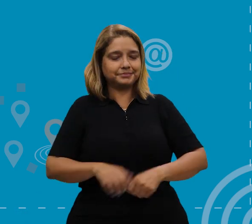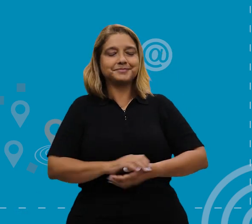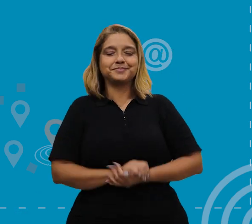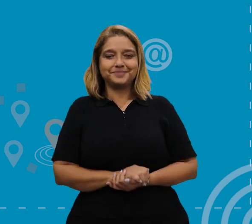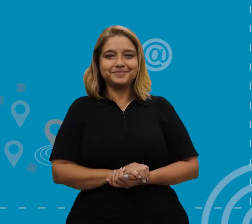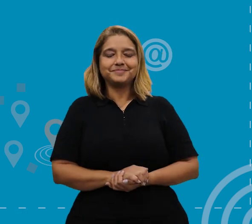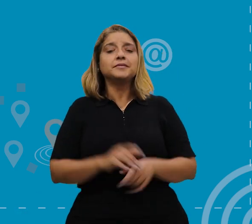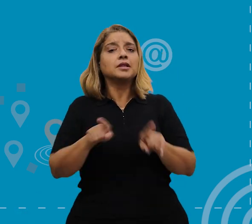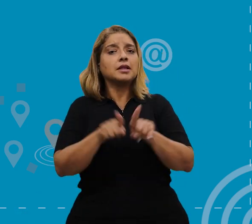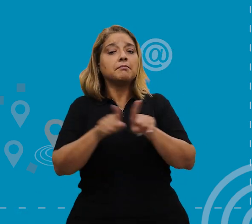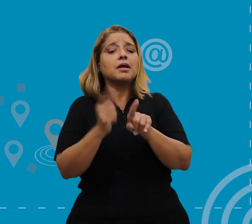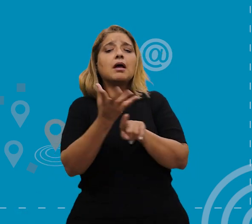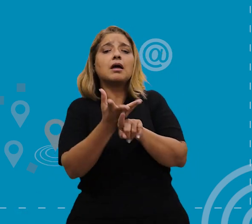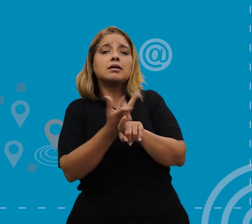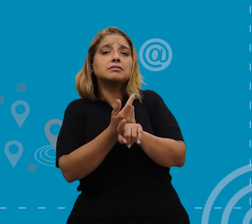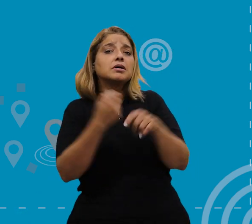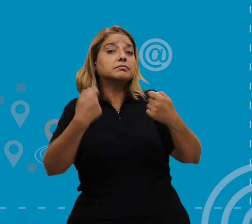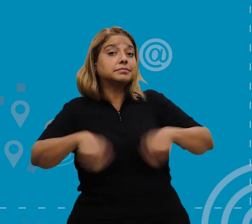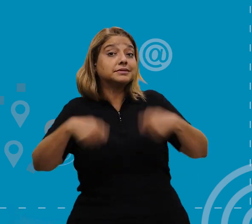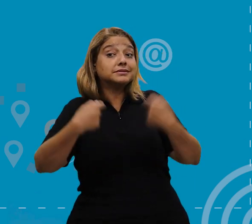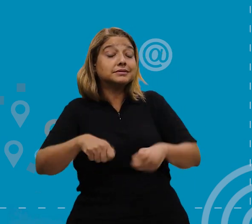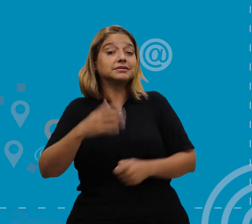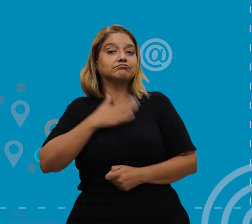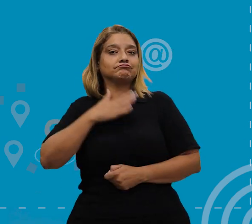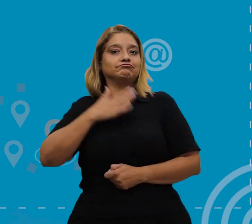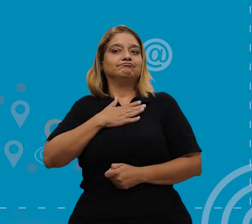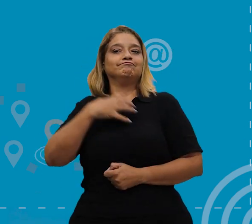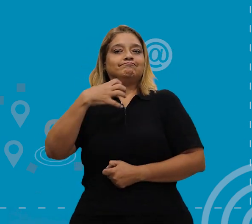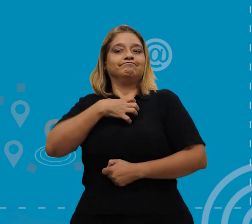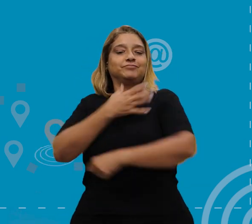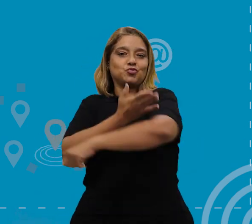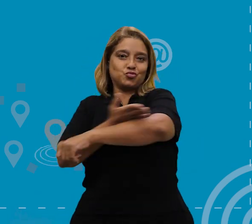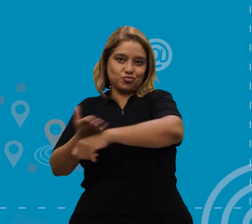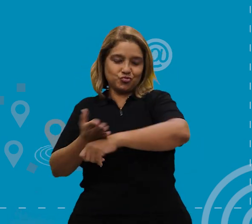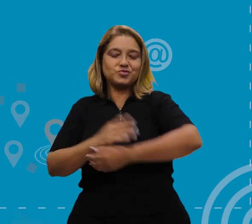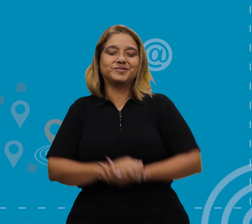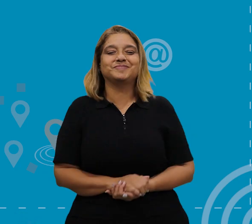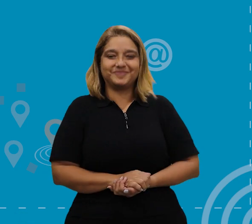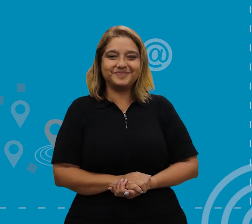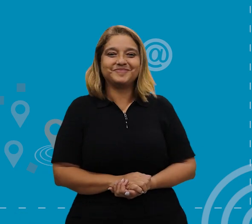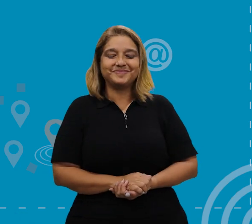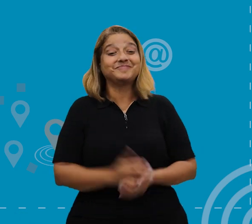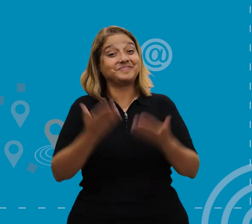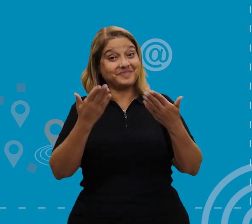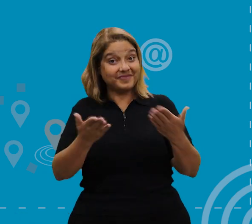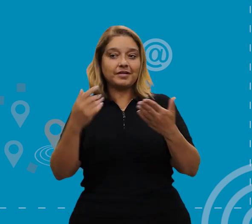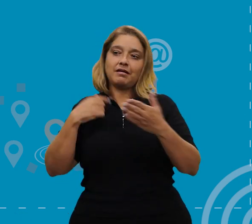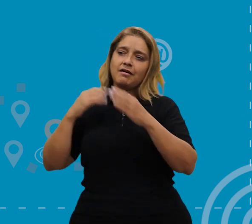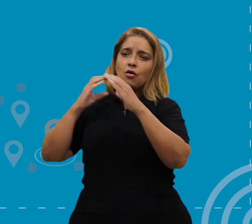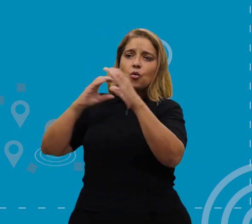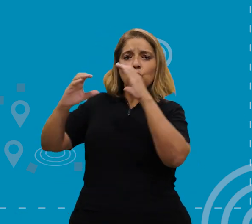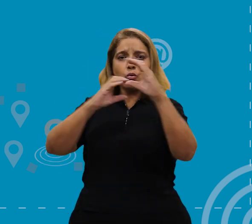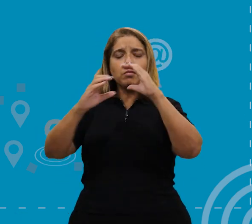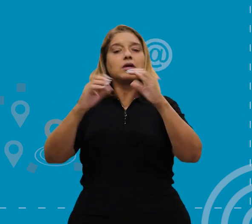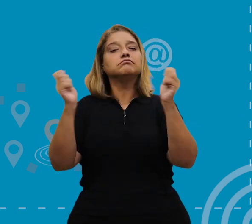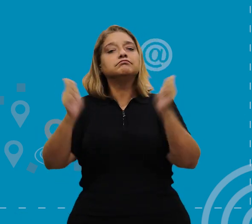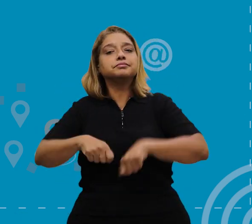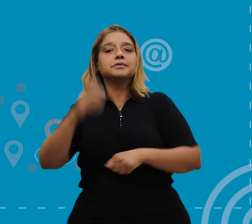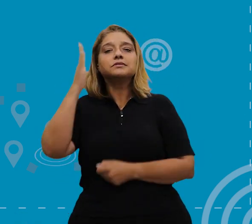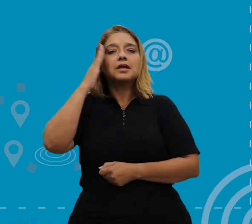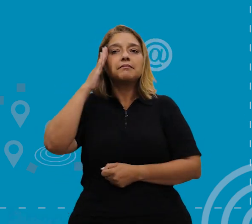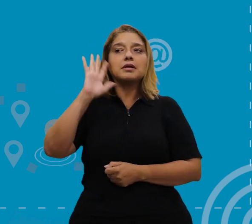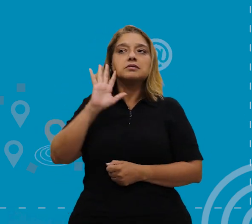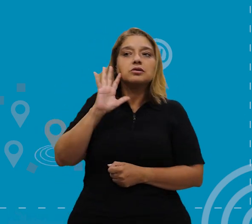e quais habilidades precisamos desenvolver. Afinal, é por meio da comunicação que buscamos